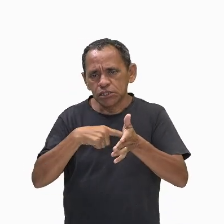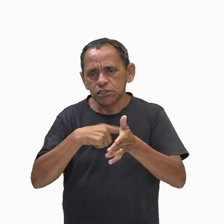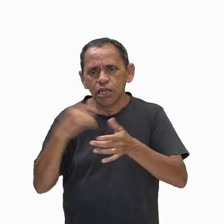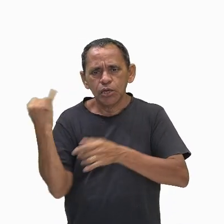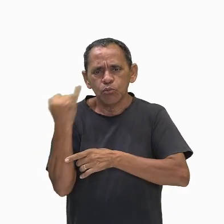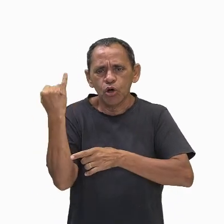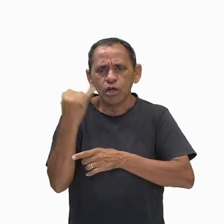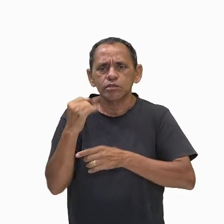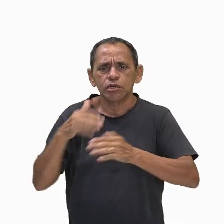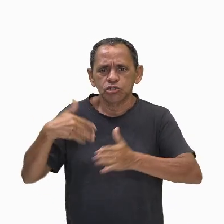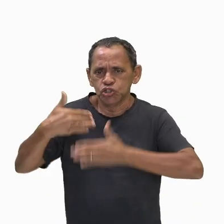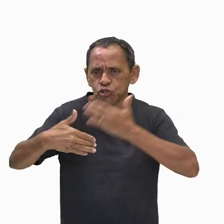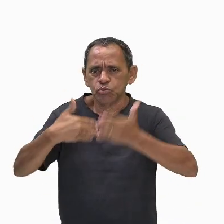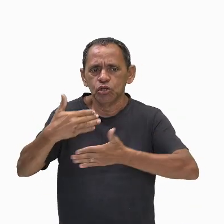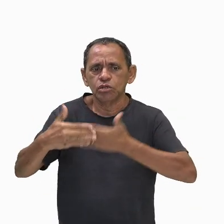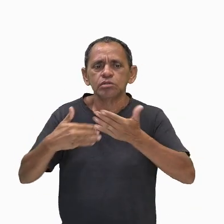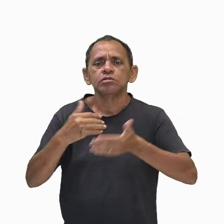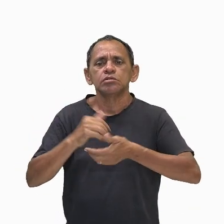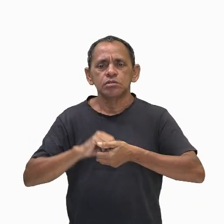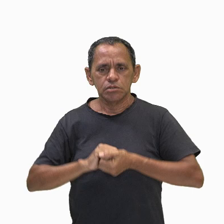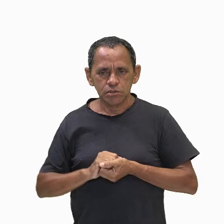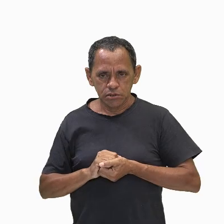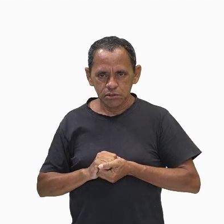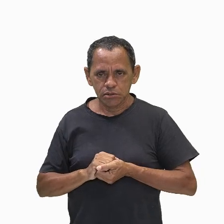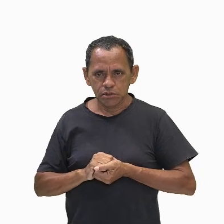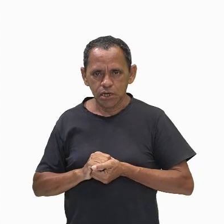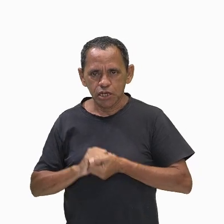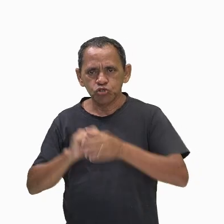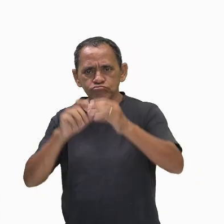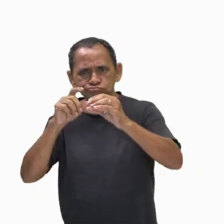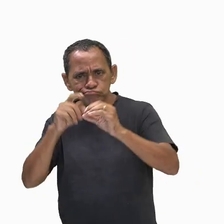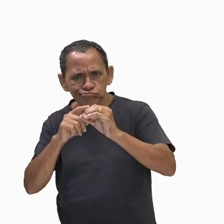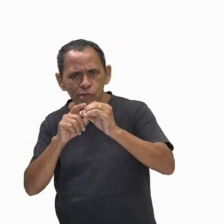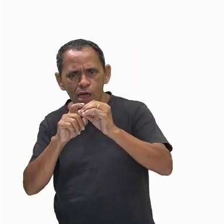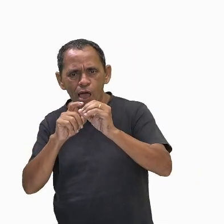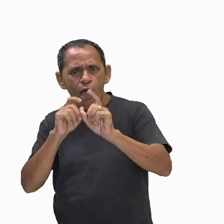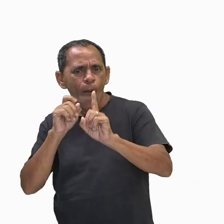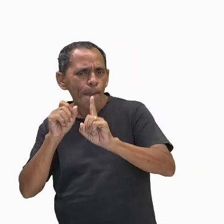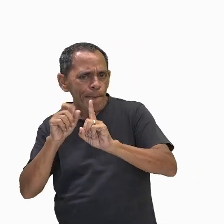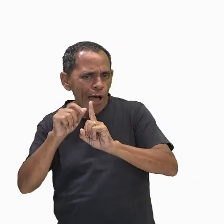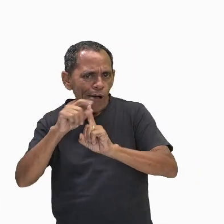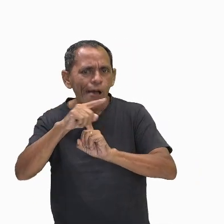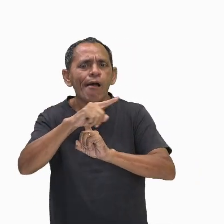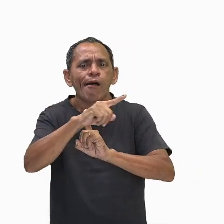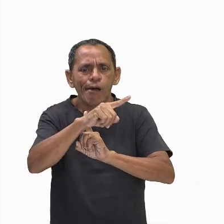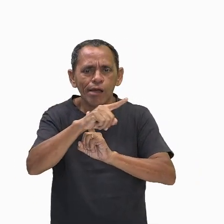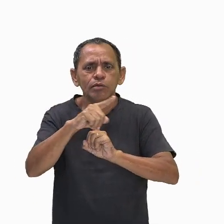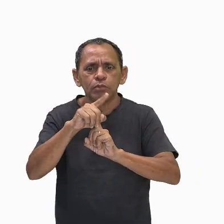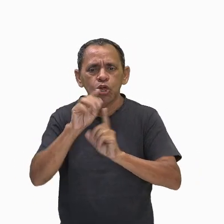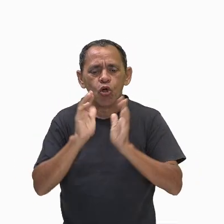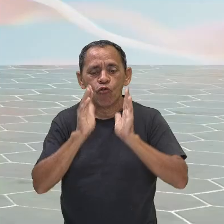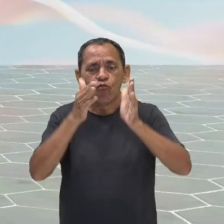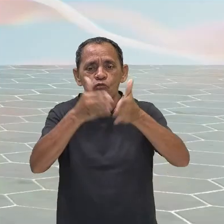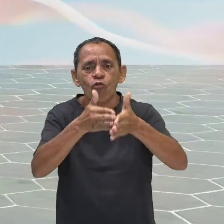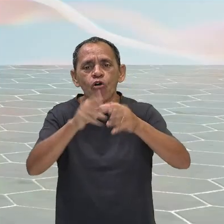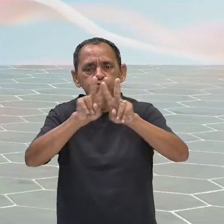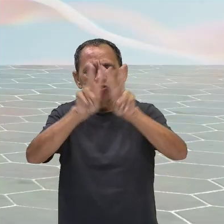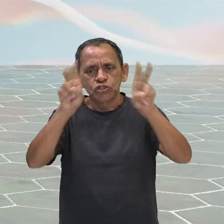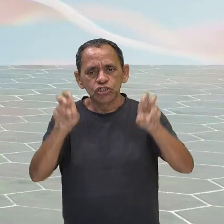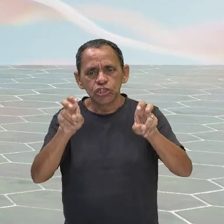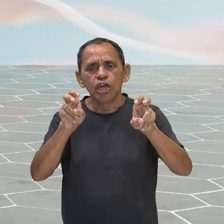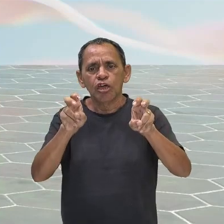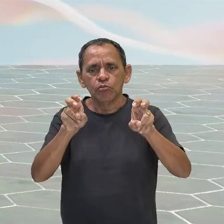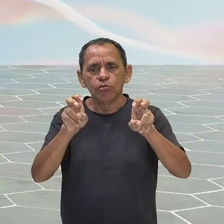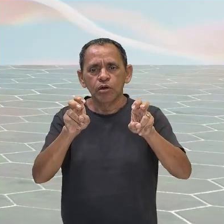nesse processo de reprodução. Lembro vocês que o nosso foco do assunto é os órgãos